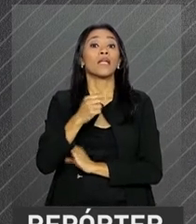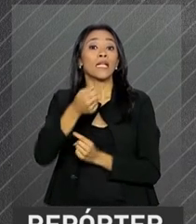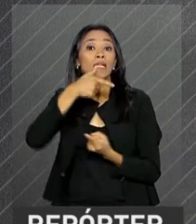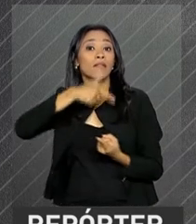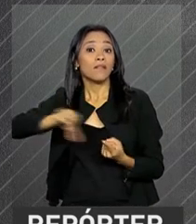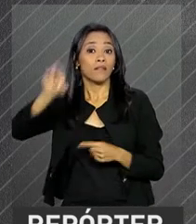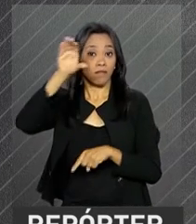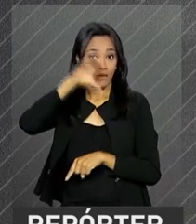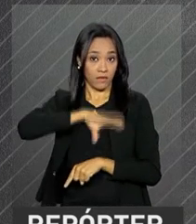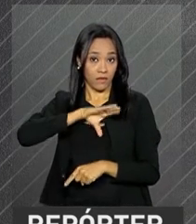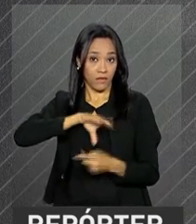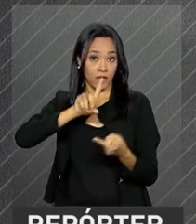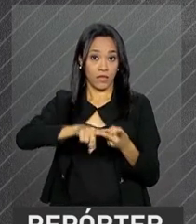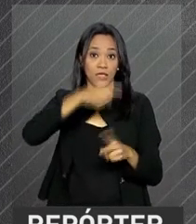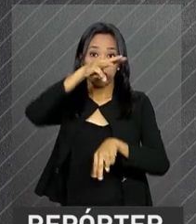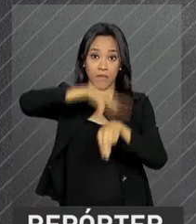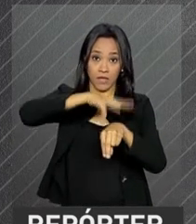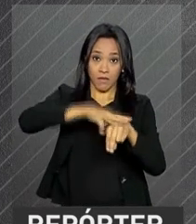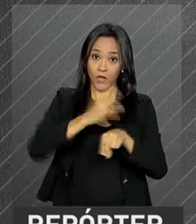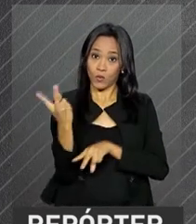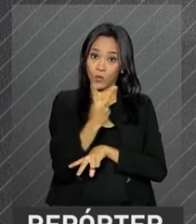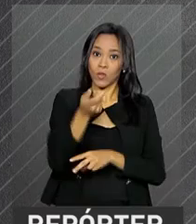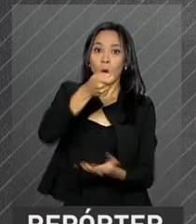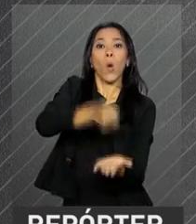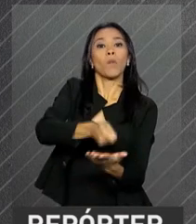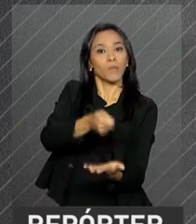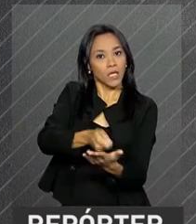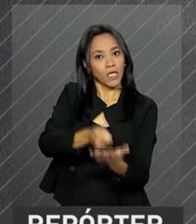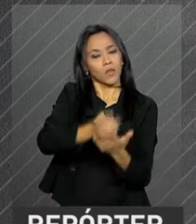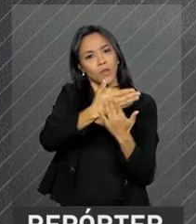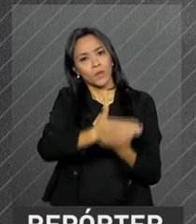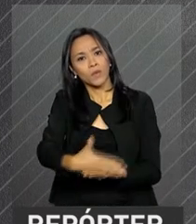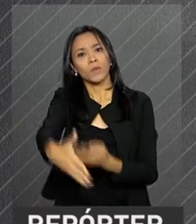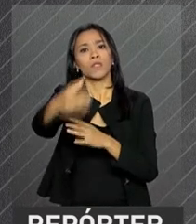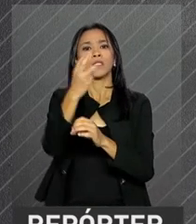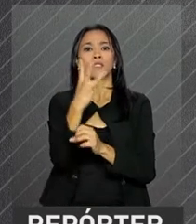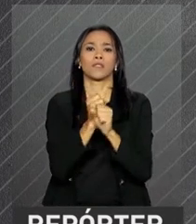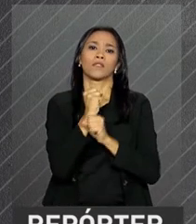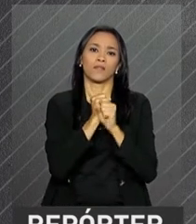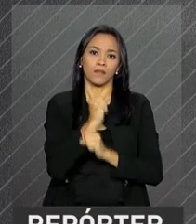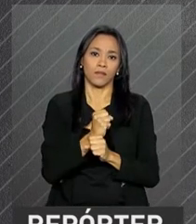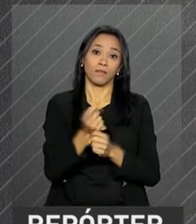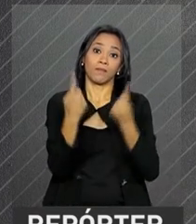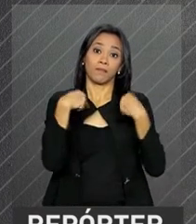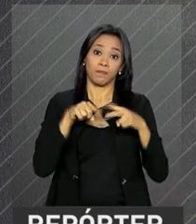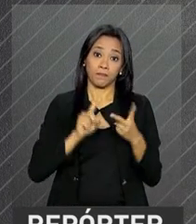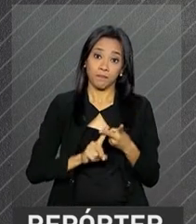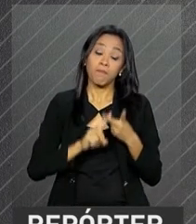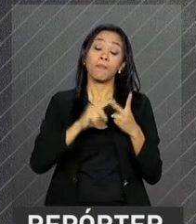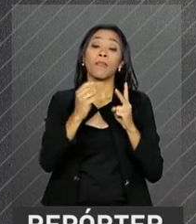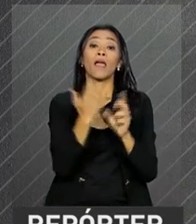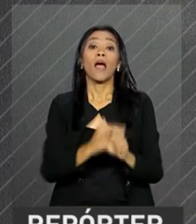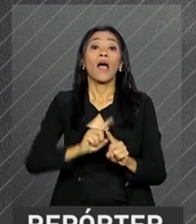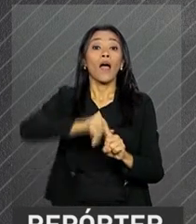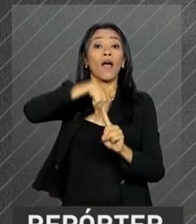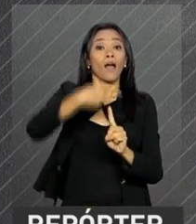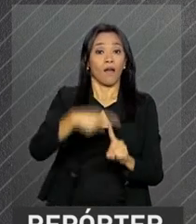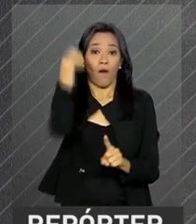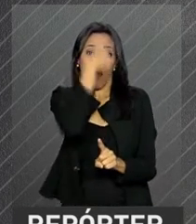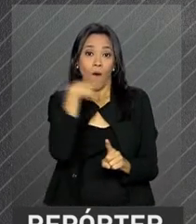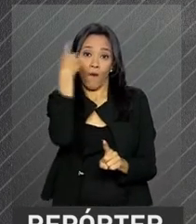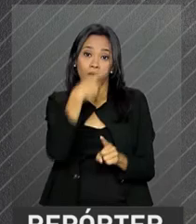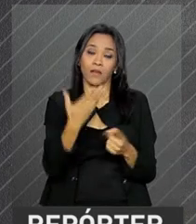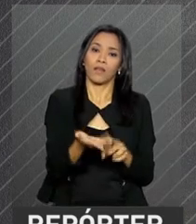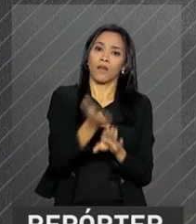portuguesa e matemática são obrigatórias ao longo dos três anos a ampliação da carga horária que vai